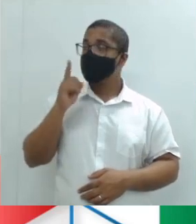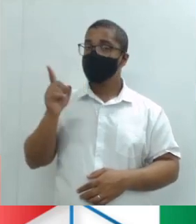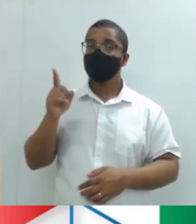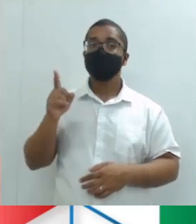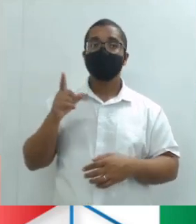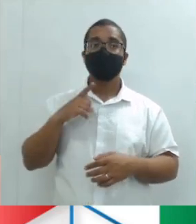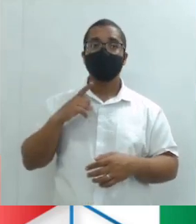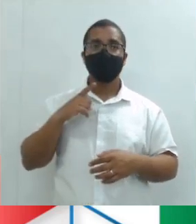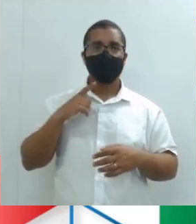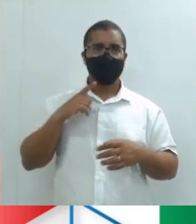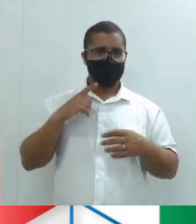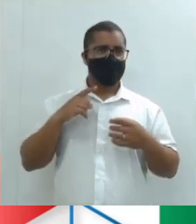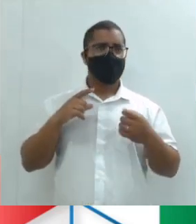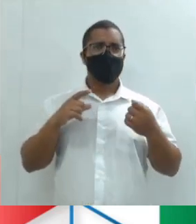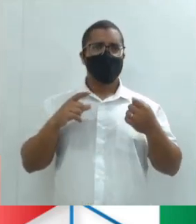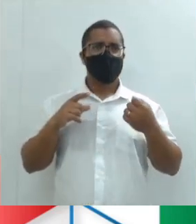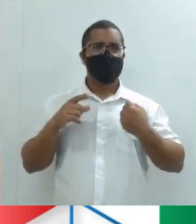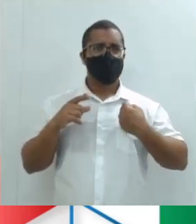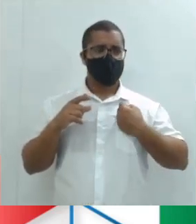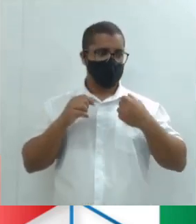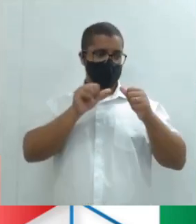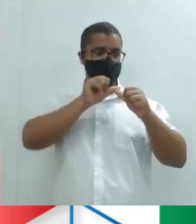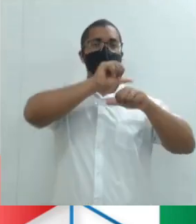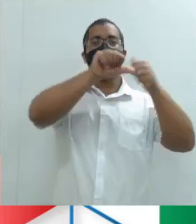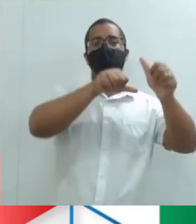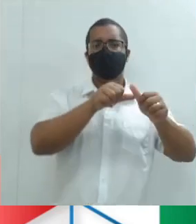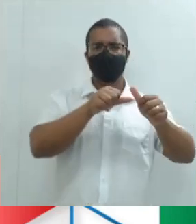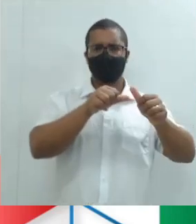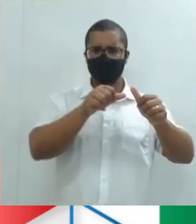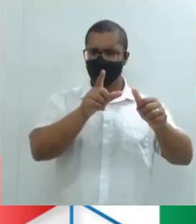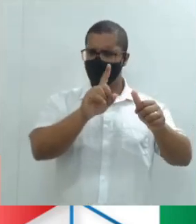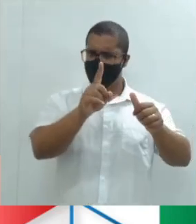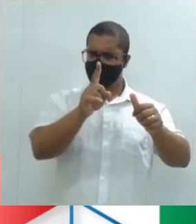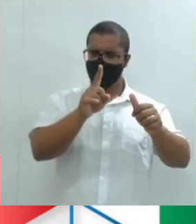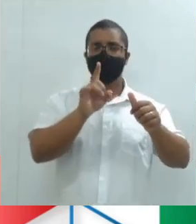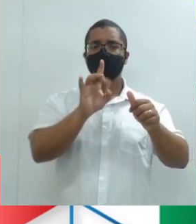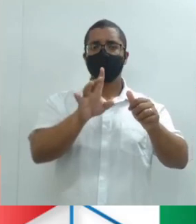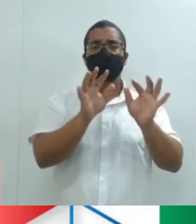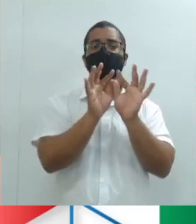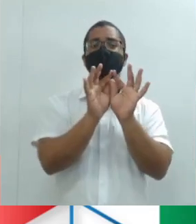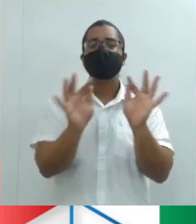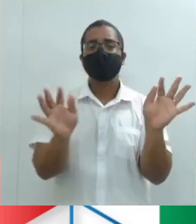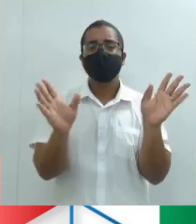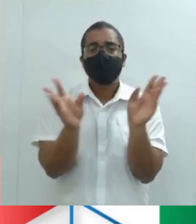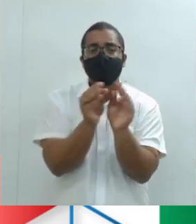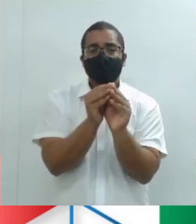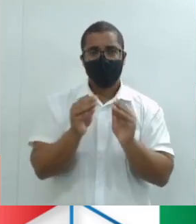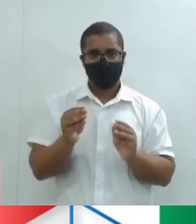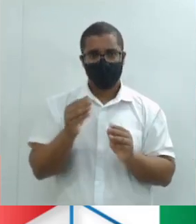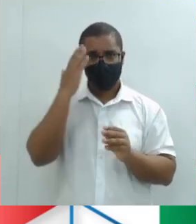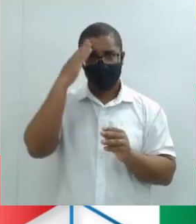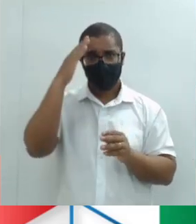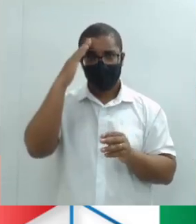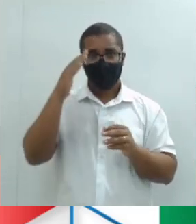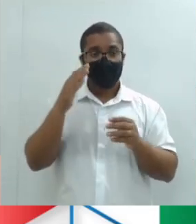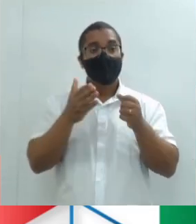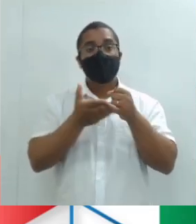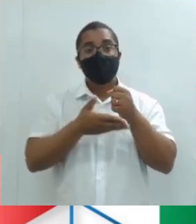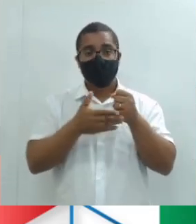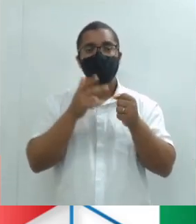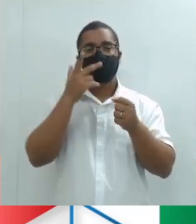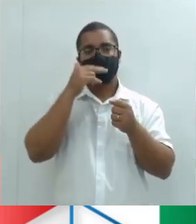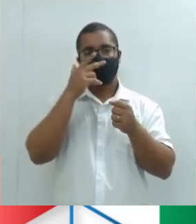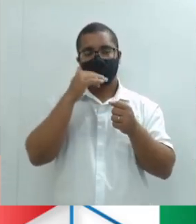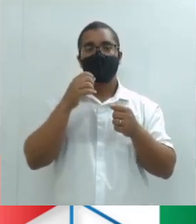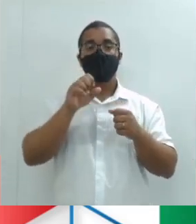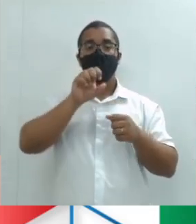não altera o valor nenhum, ele só expõe numa forma mais simples, tá? Em que a base é a mesma e o 8 representa